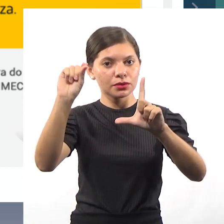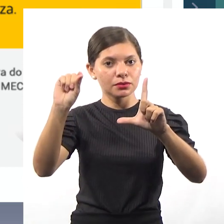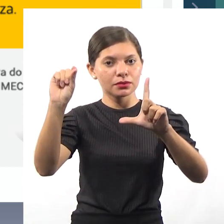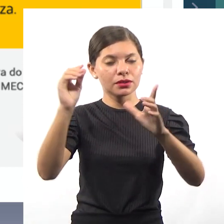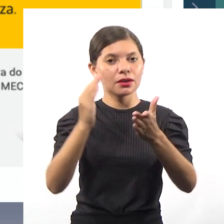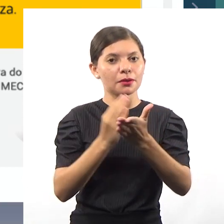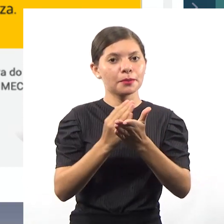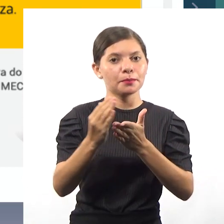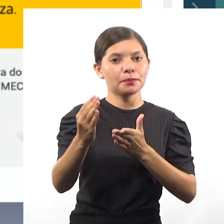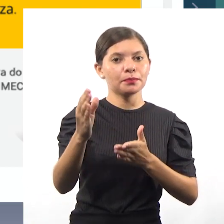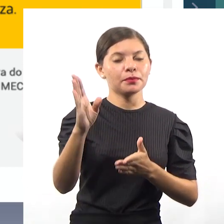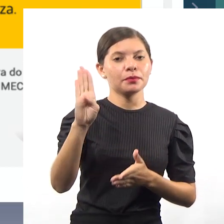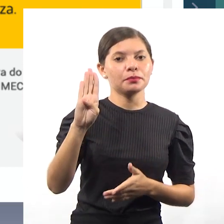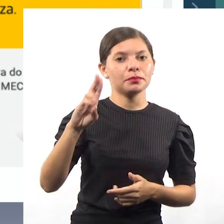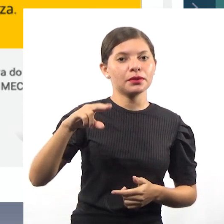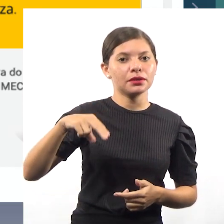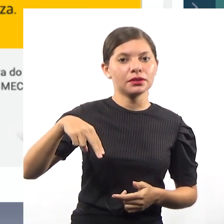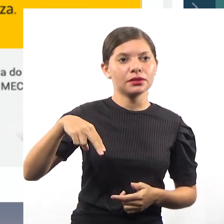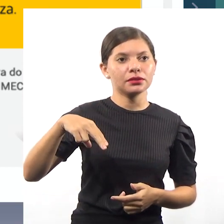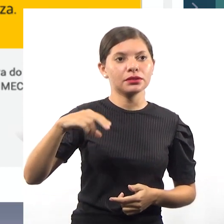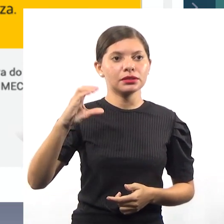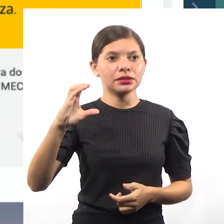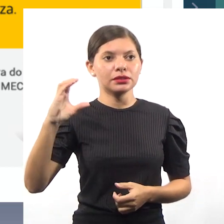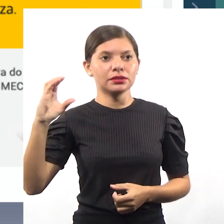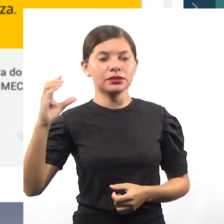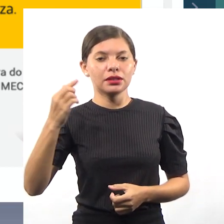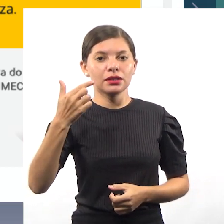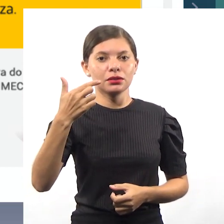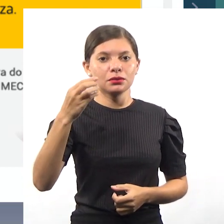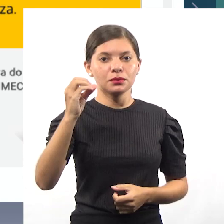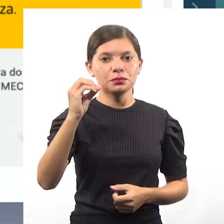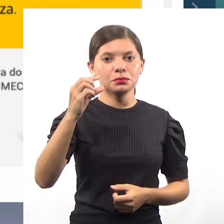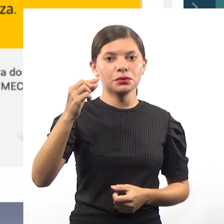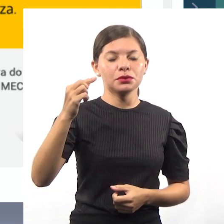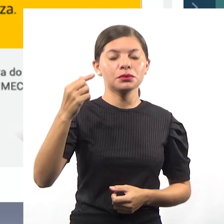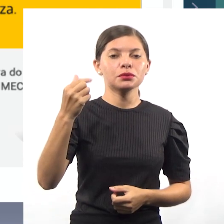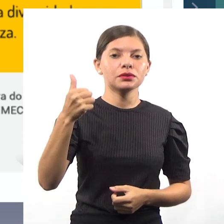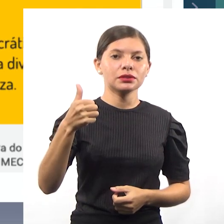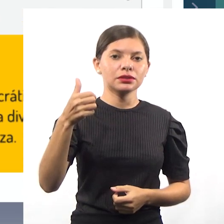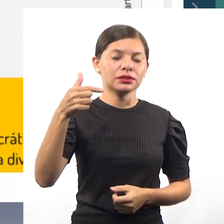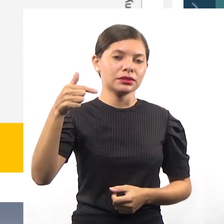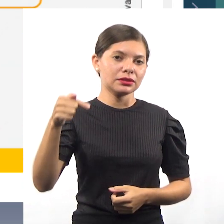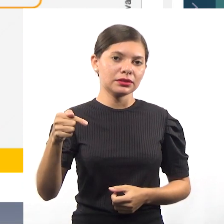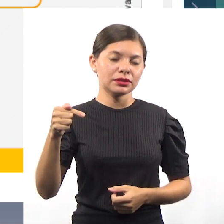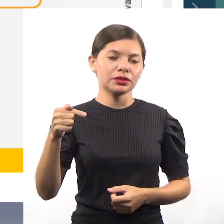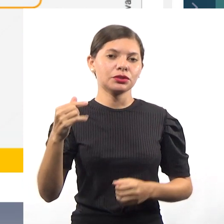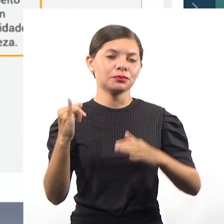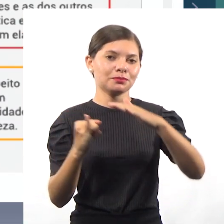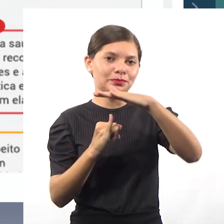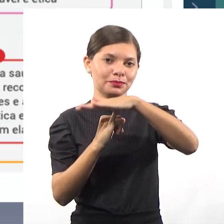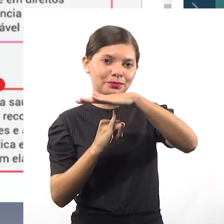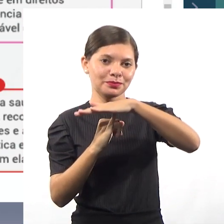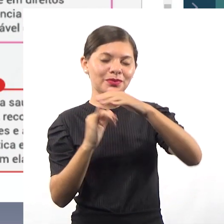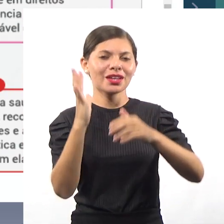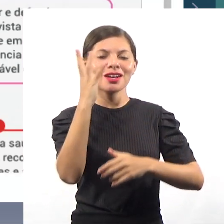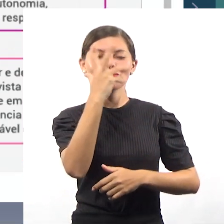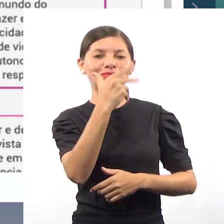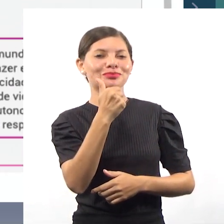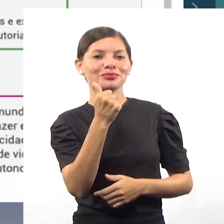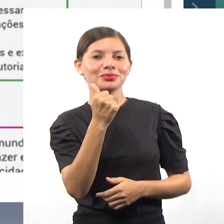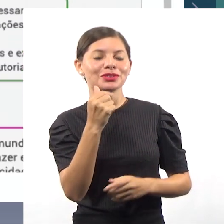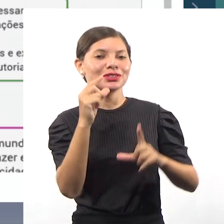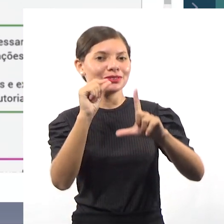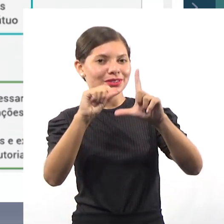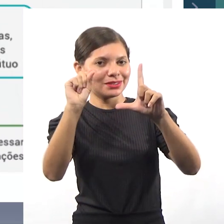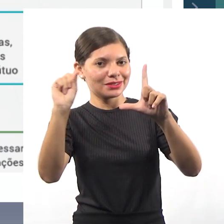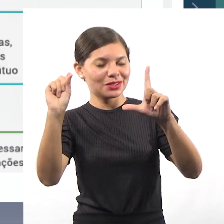da BNCC, que foi homologado em 2017 pelo Instituto Inspirare e pelo Porvir. Aí, lindinho esse infográfico, né? E ele